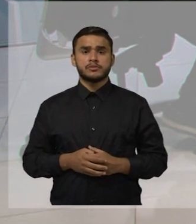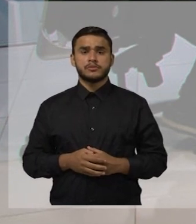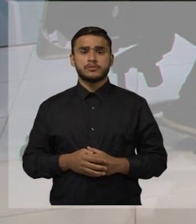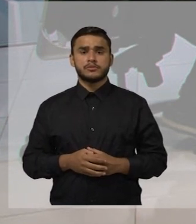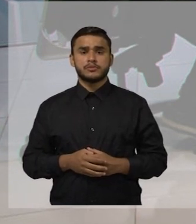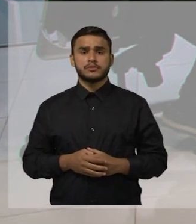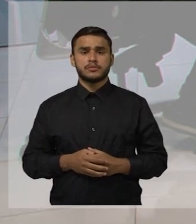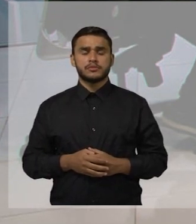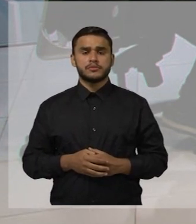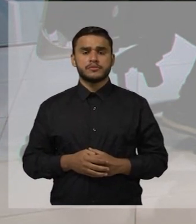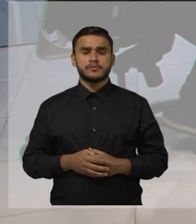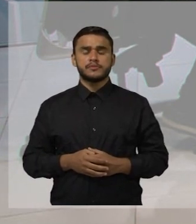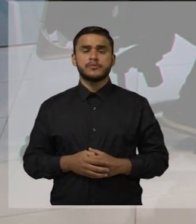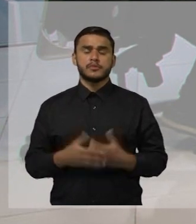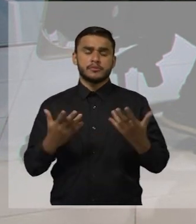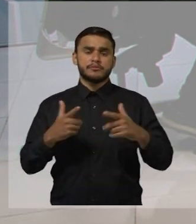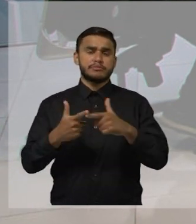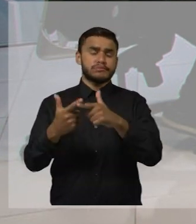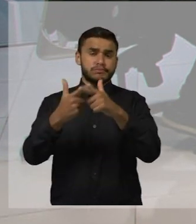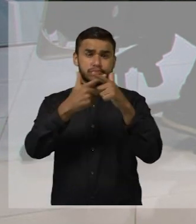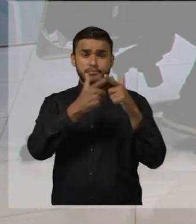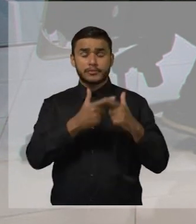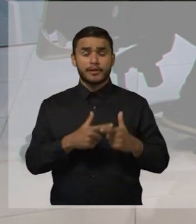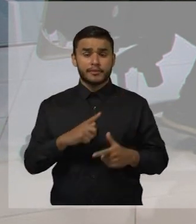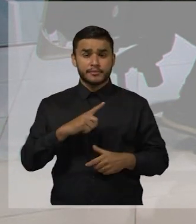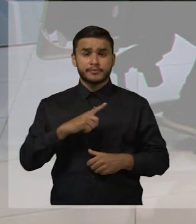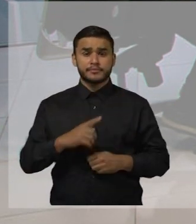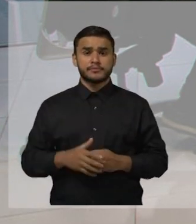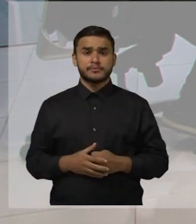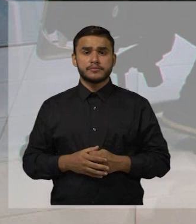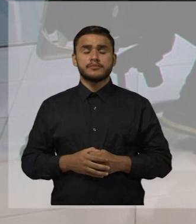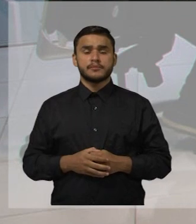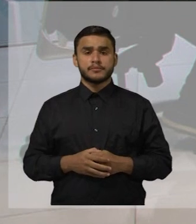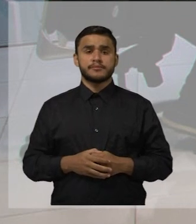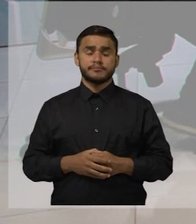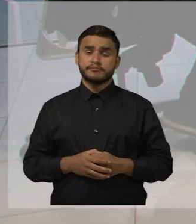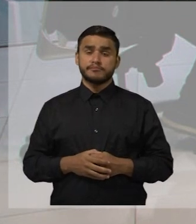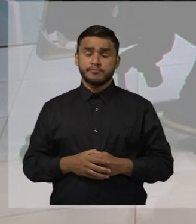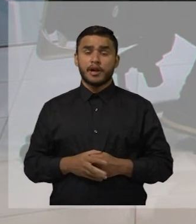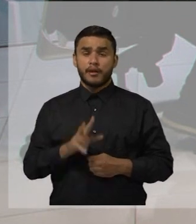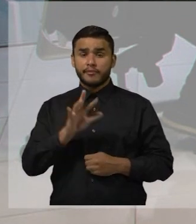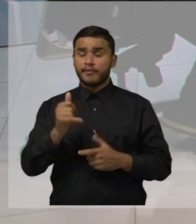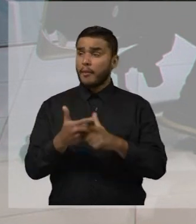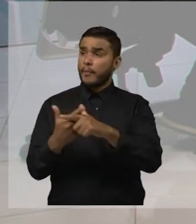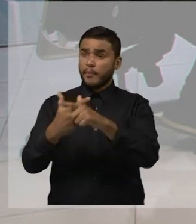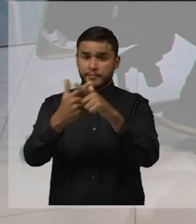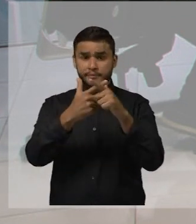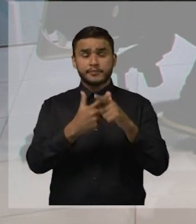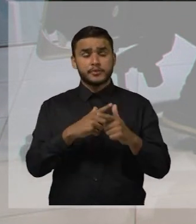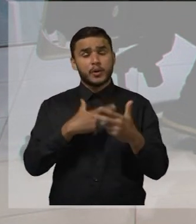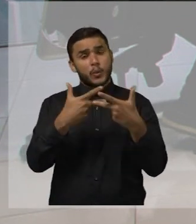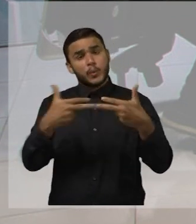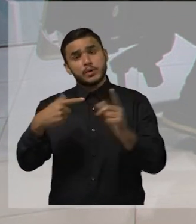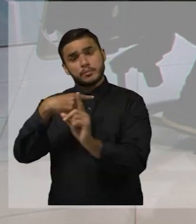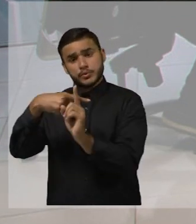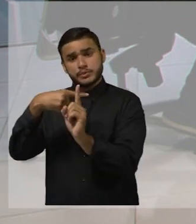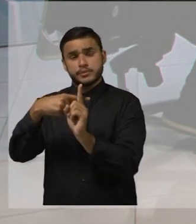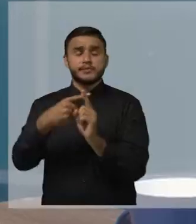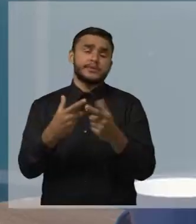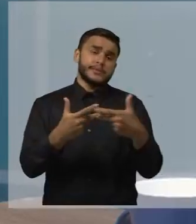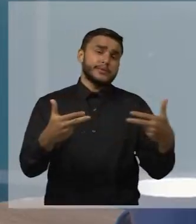consumidor e o produtor, entre o sistema financeiro e o sistema produtivo. Então, todas e quaisquer